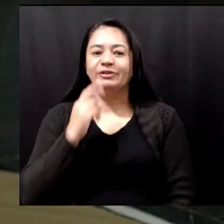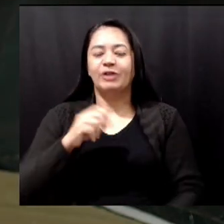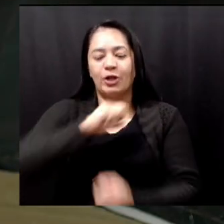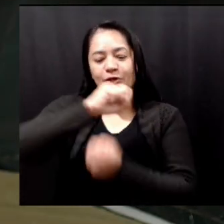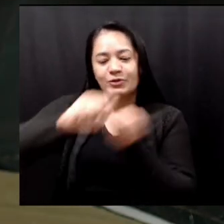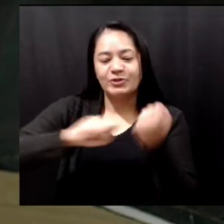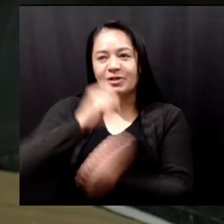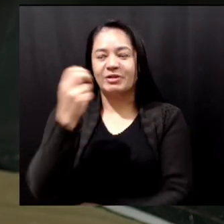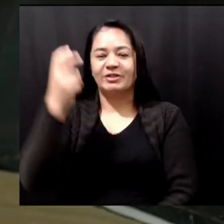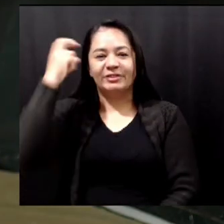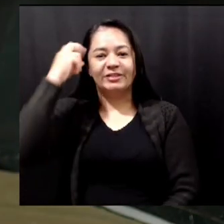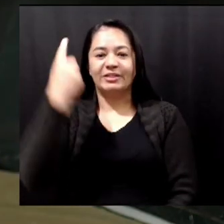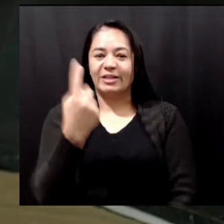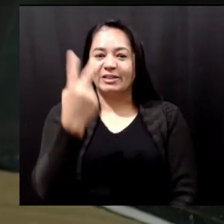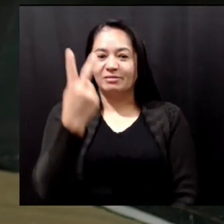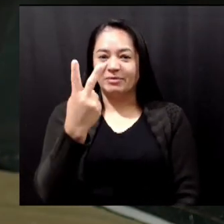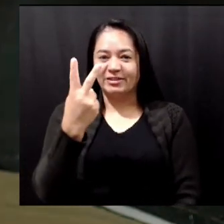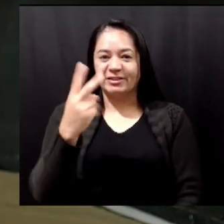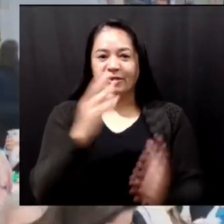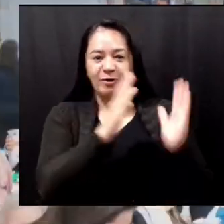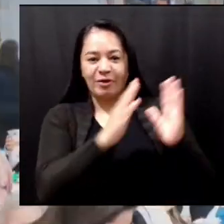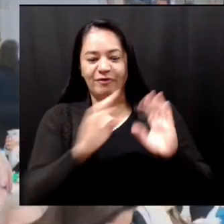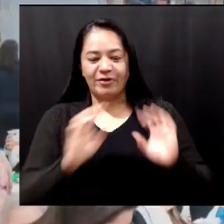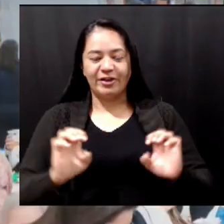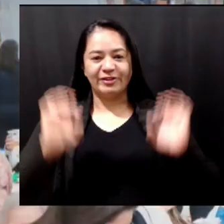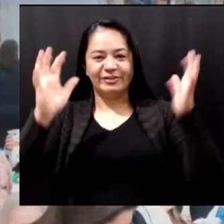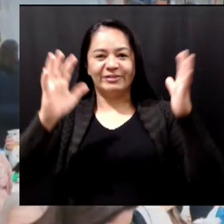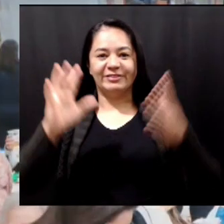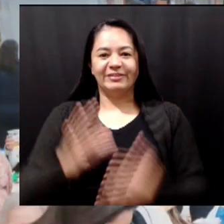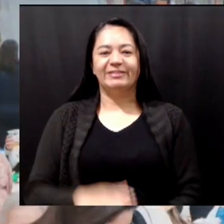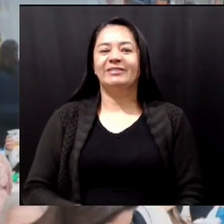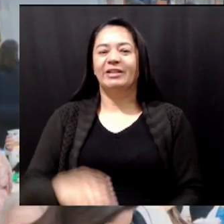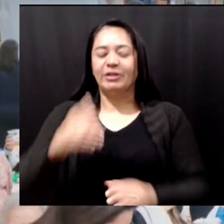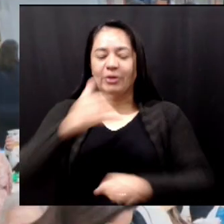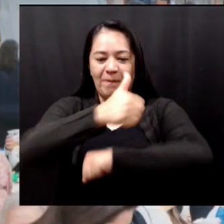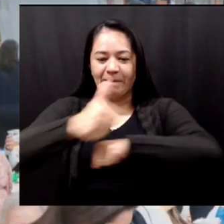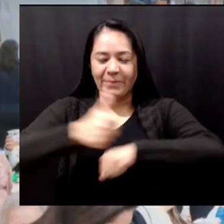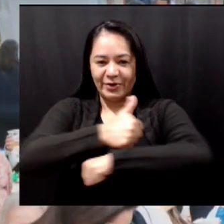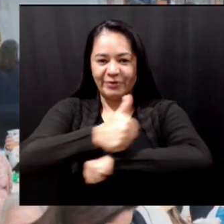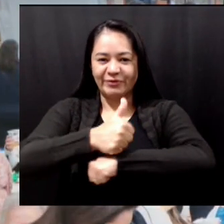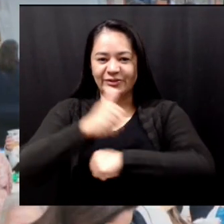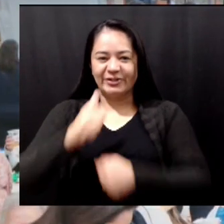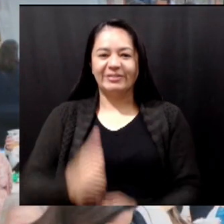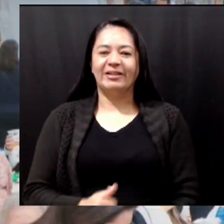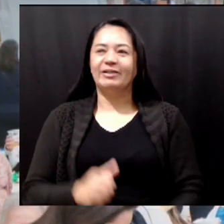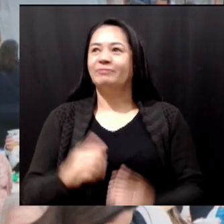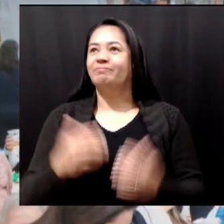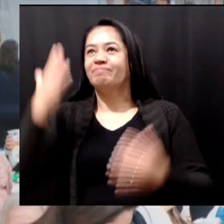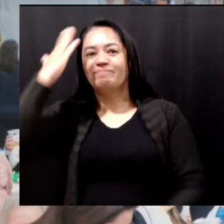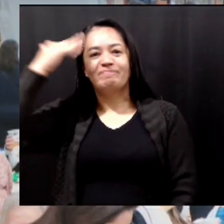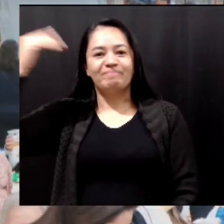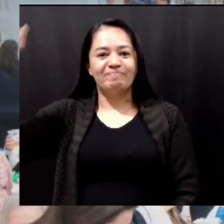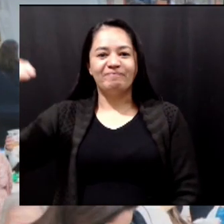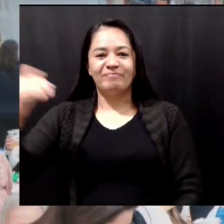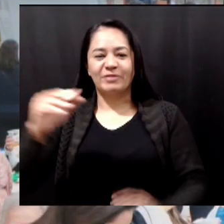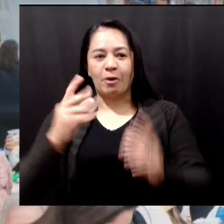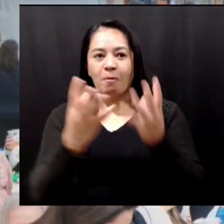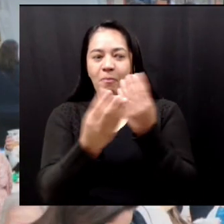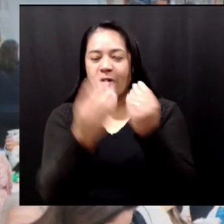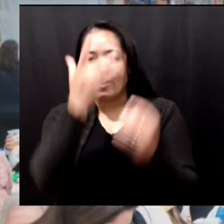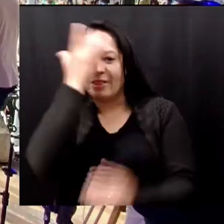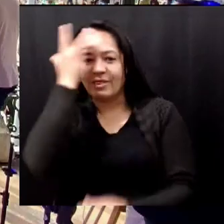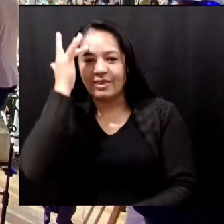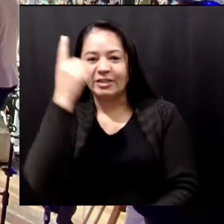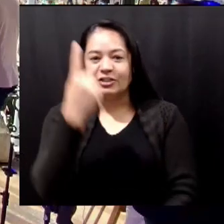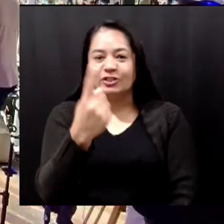12ª edição do tradicional Chefes Campinas, que, olha, foi realmente um sucesso de público, reuniu cerca de 17 mil